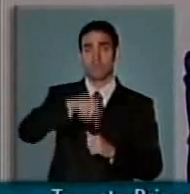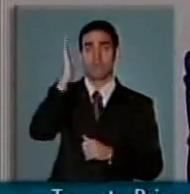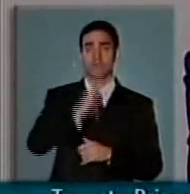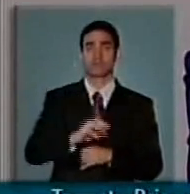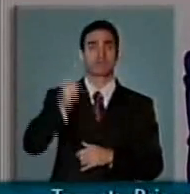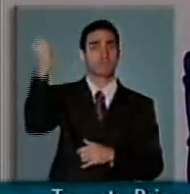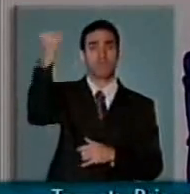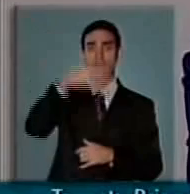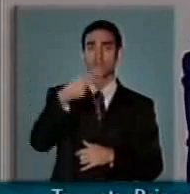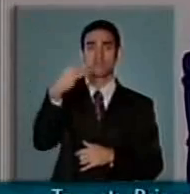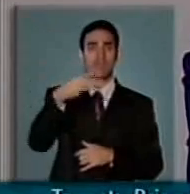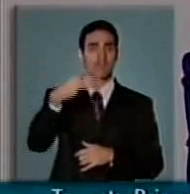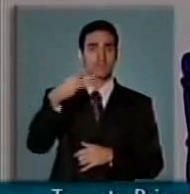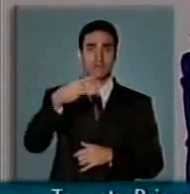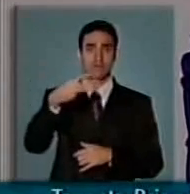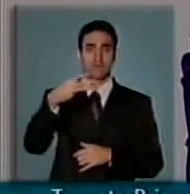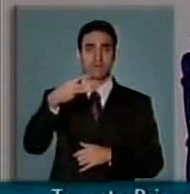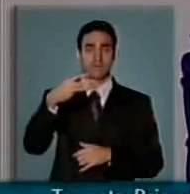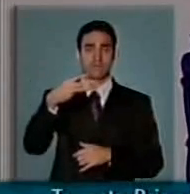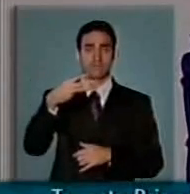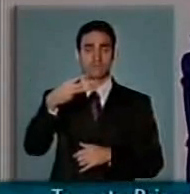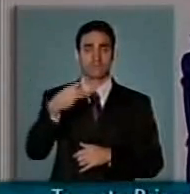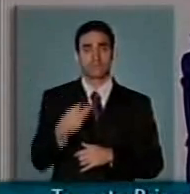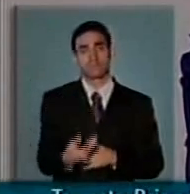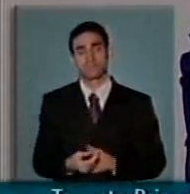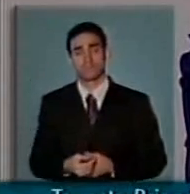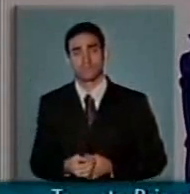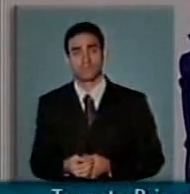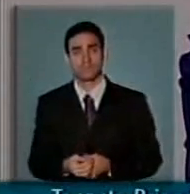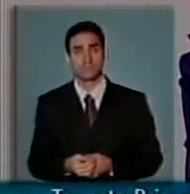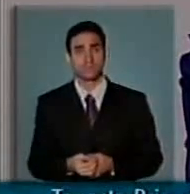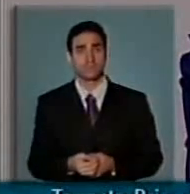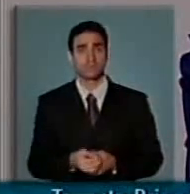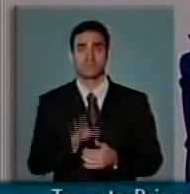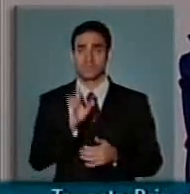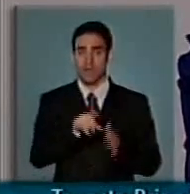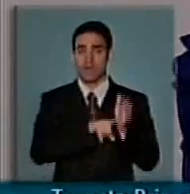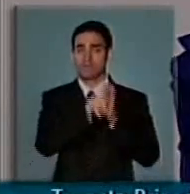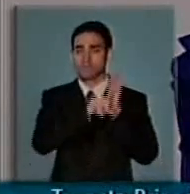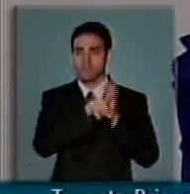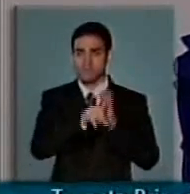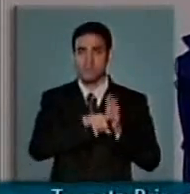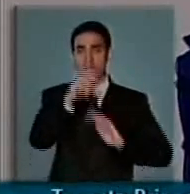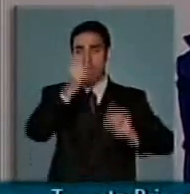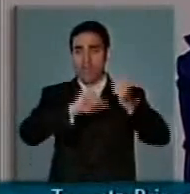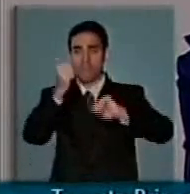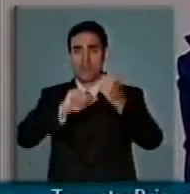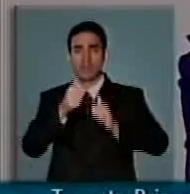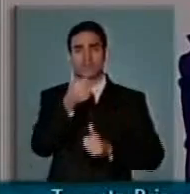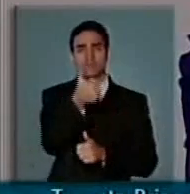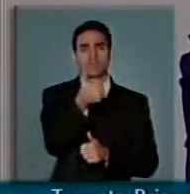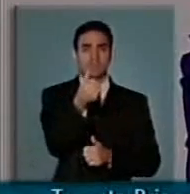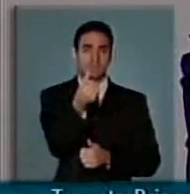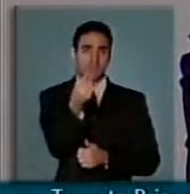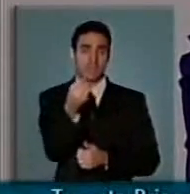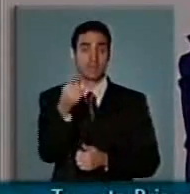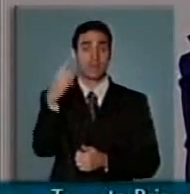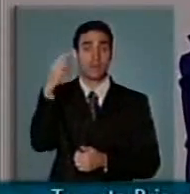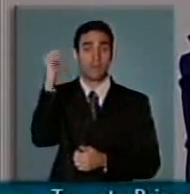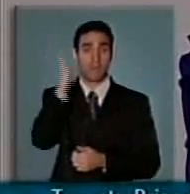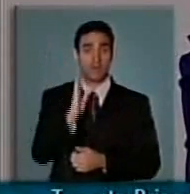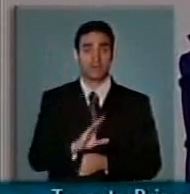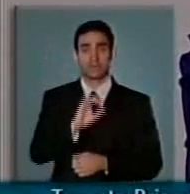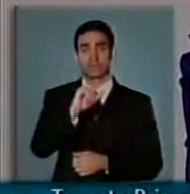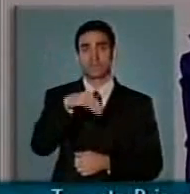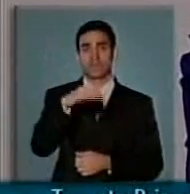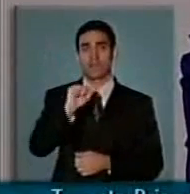de todos os países que já foram auditados até agora. Foram praticamente 160 países que a ICAO